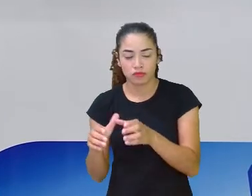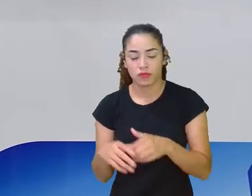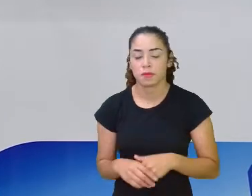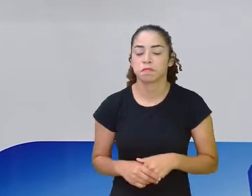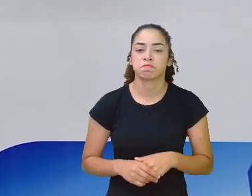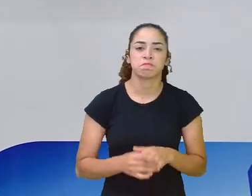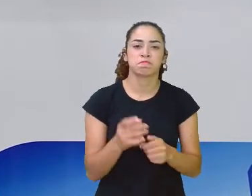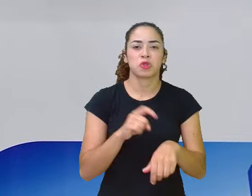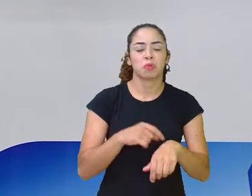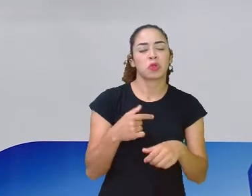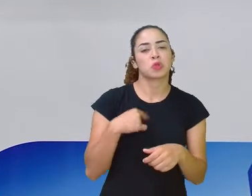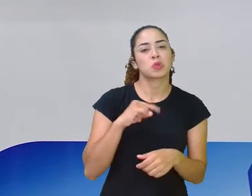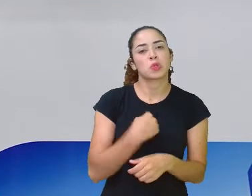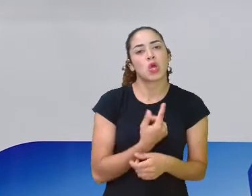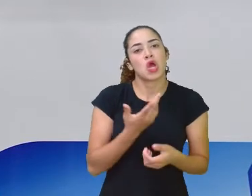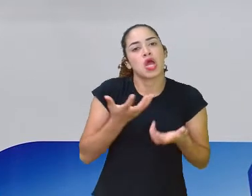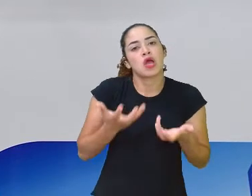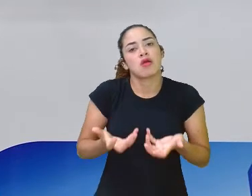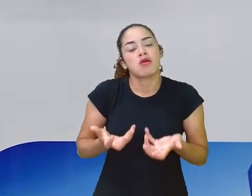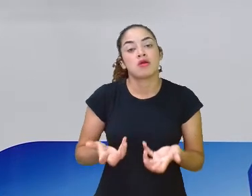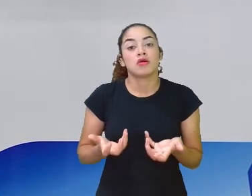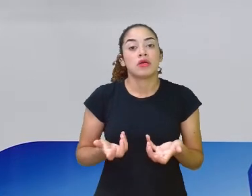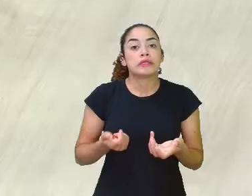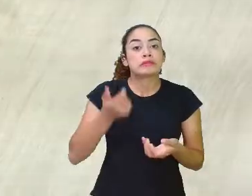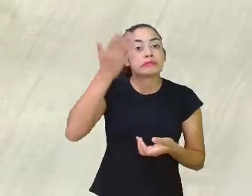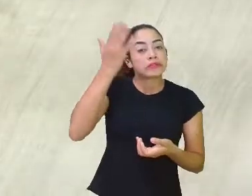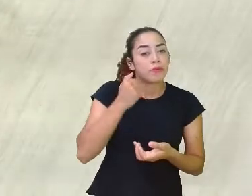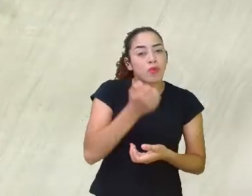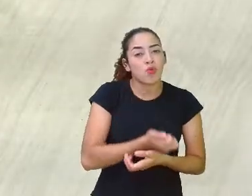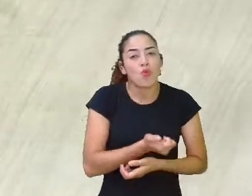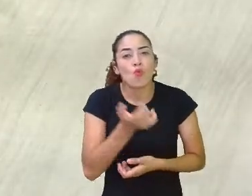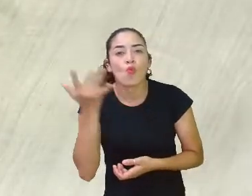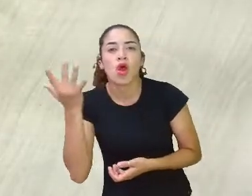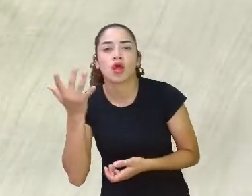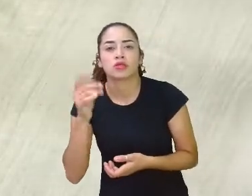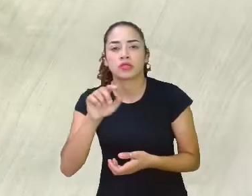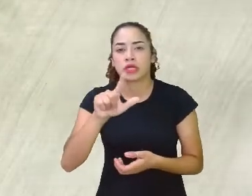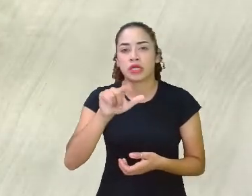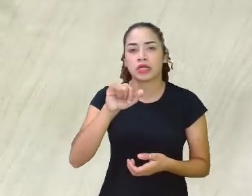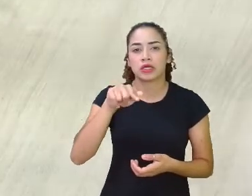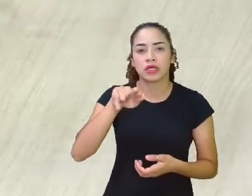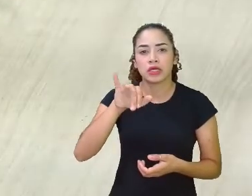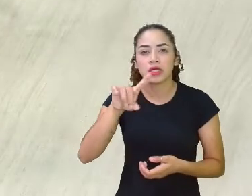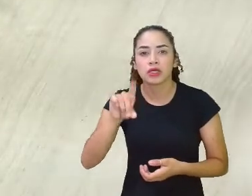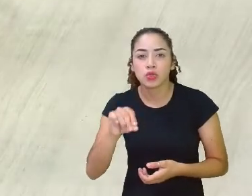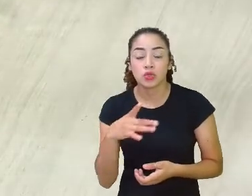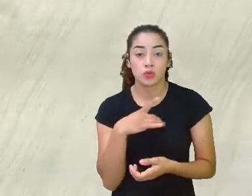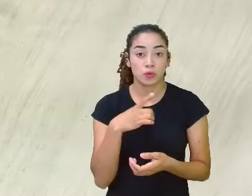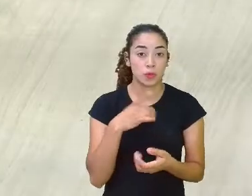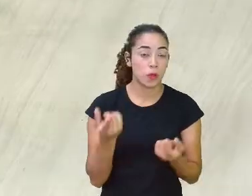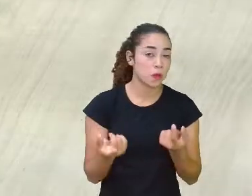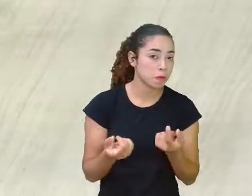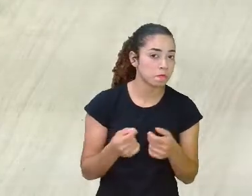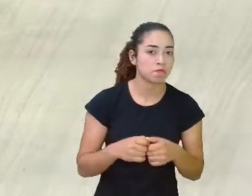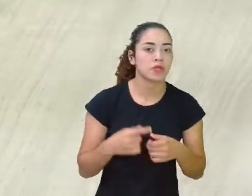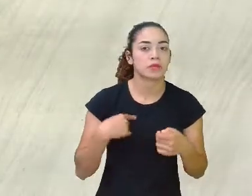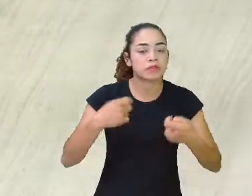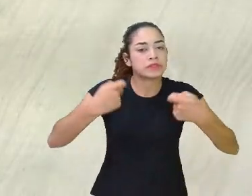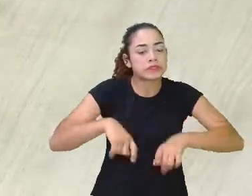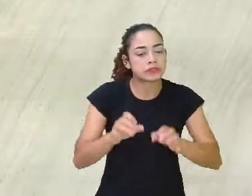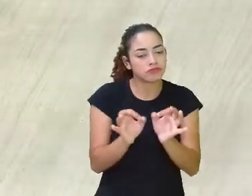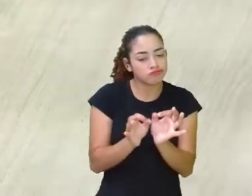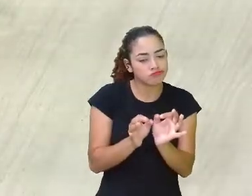Quando a gente quer medir uma quantidade de líquido, e aí a gente vai ter uma medida precisa,